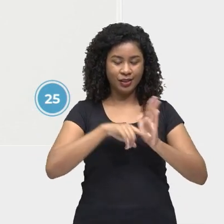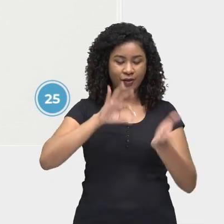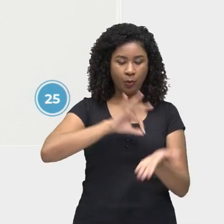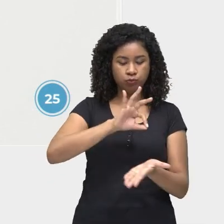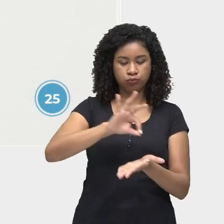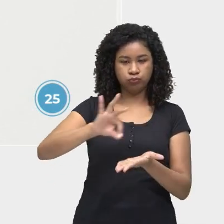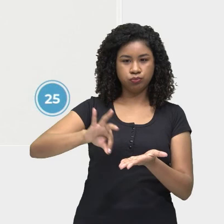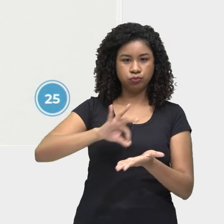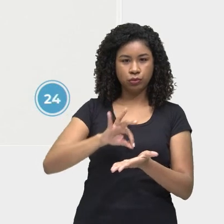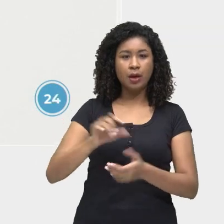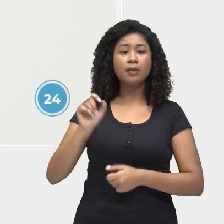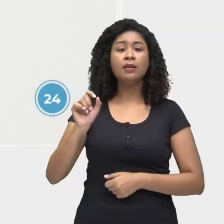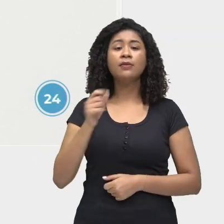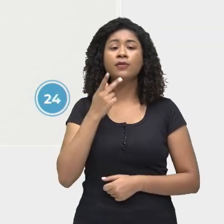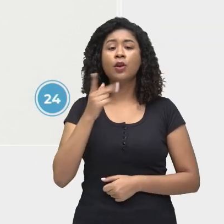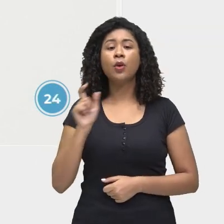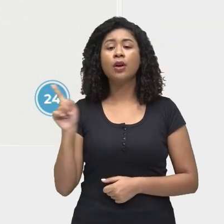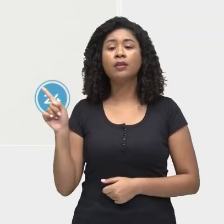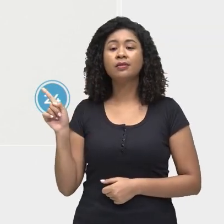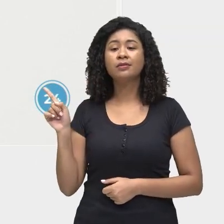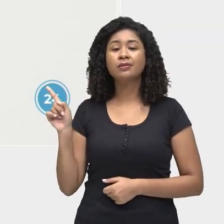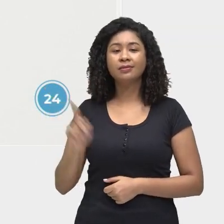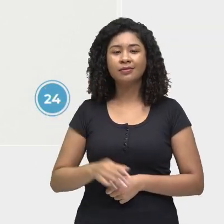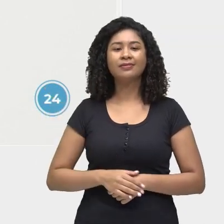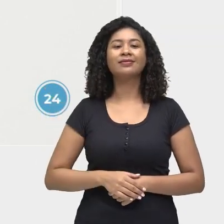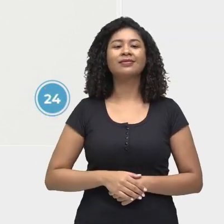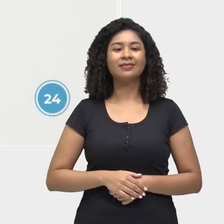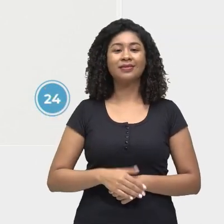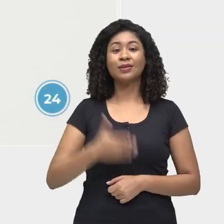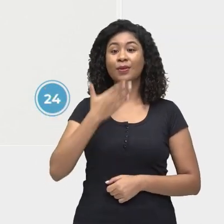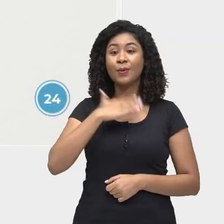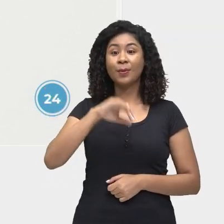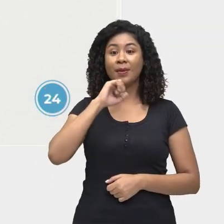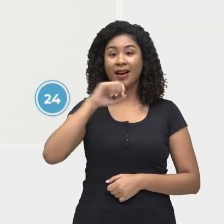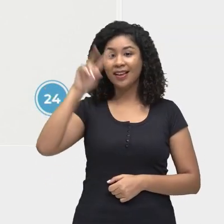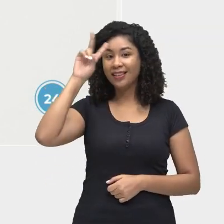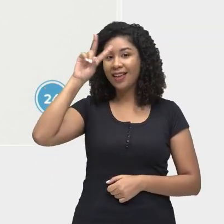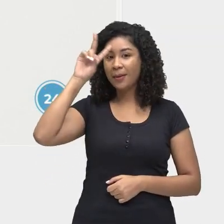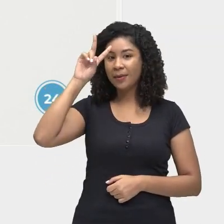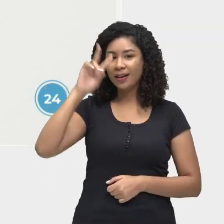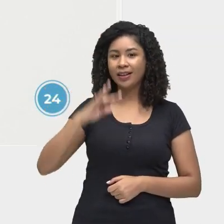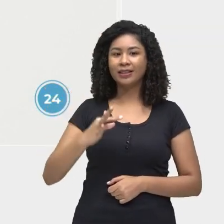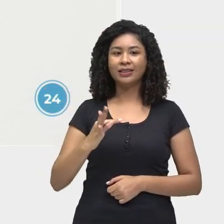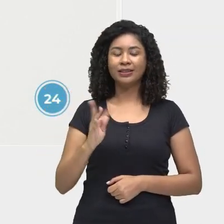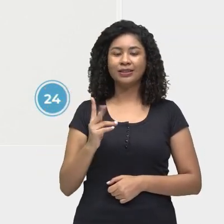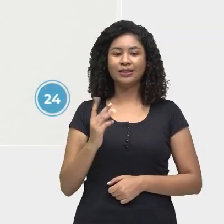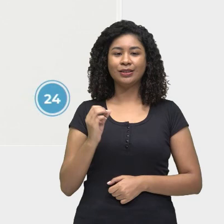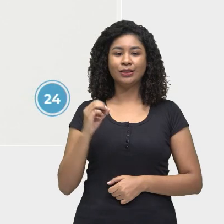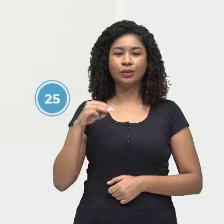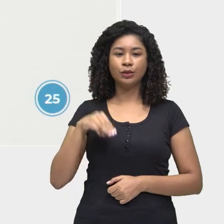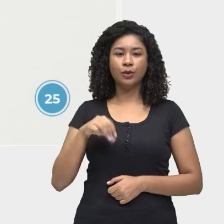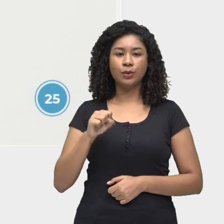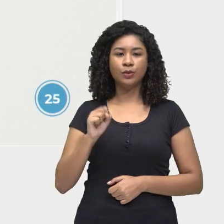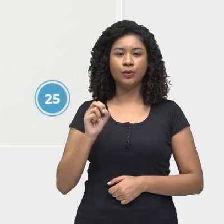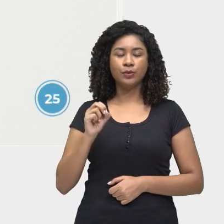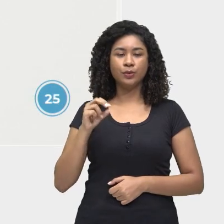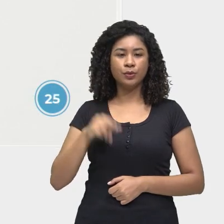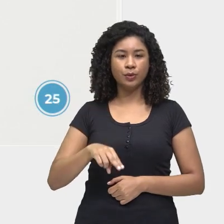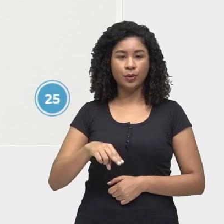positivas. Quem disse isso foi o pai do elétron, né? Foi o Thomson. Então, nós temos